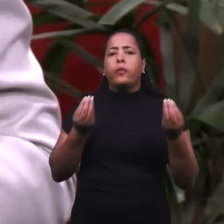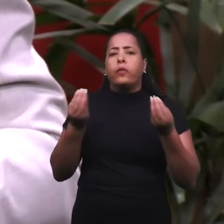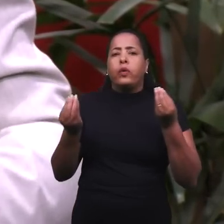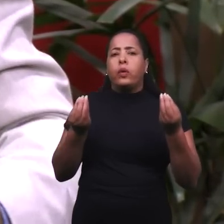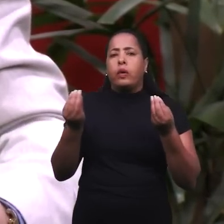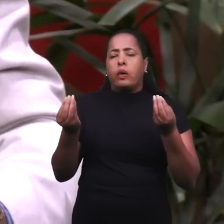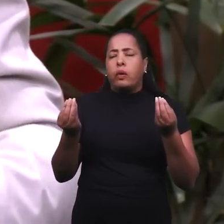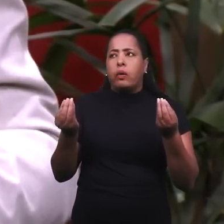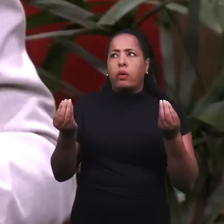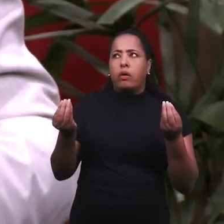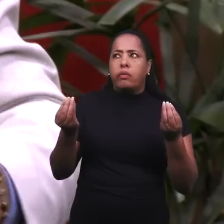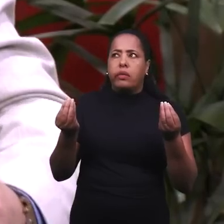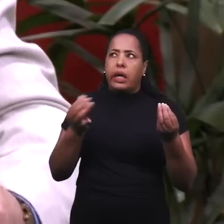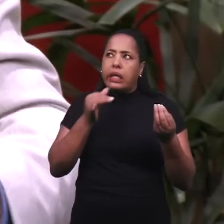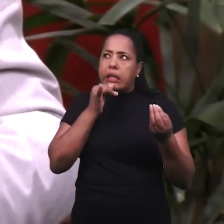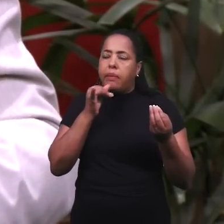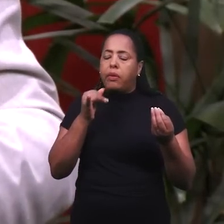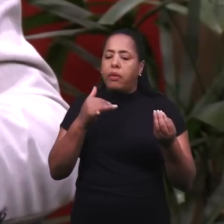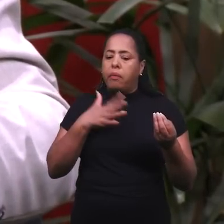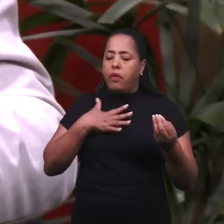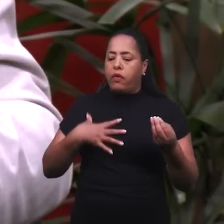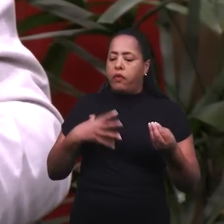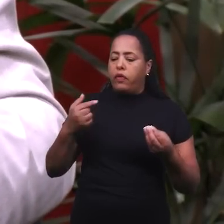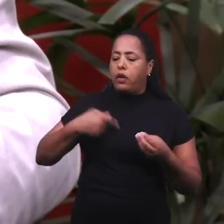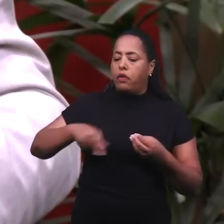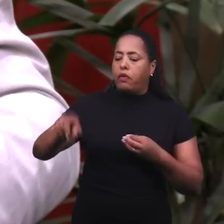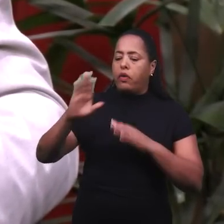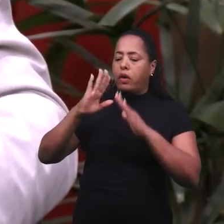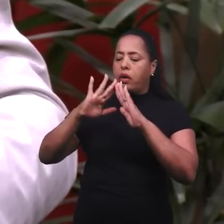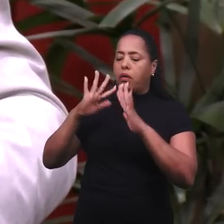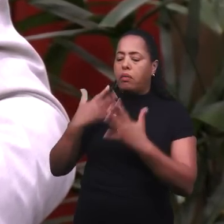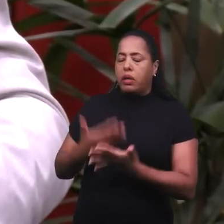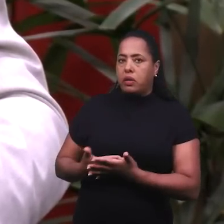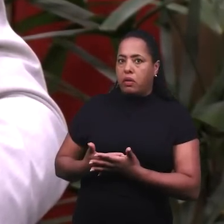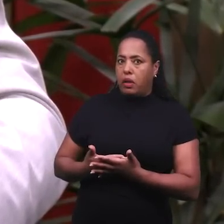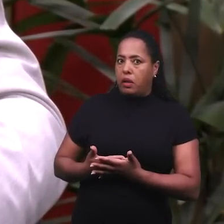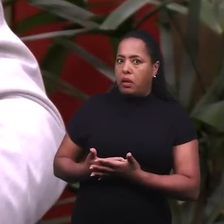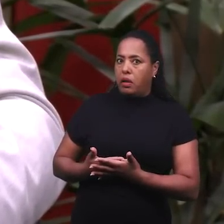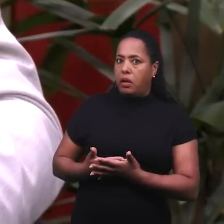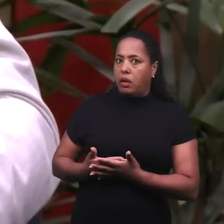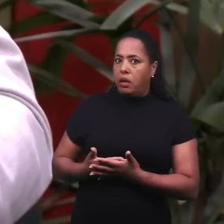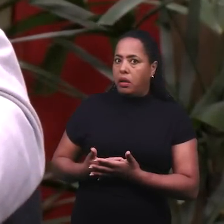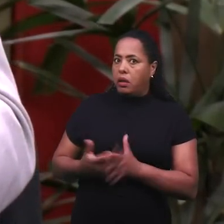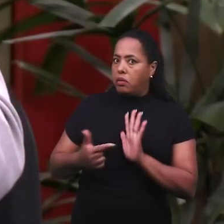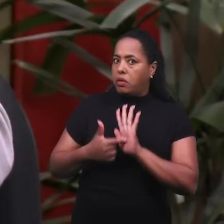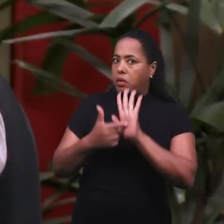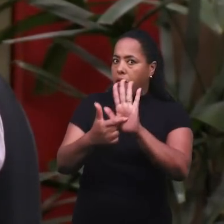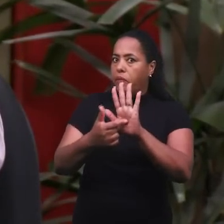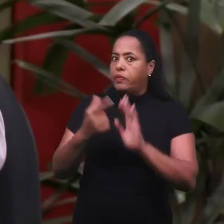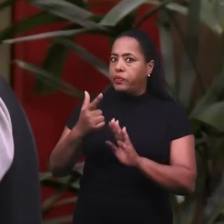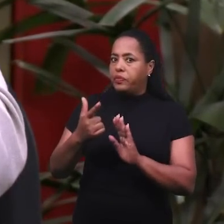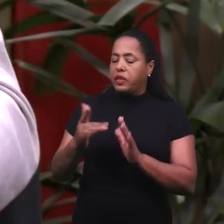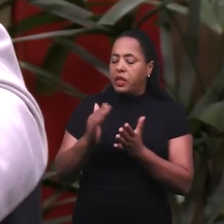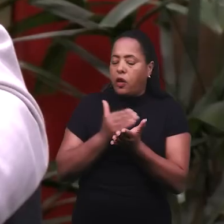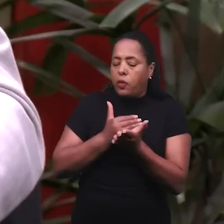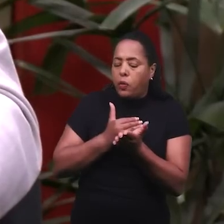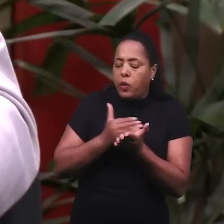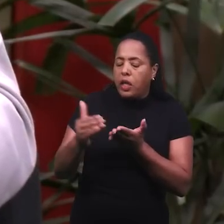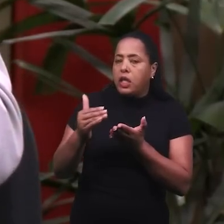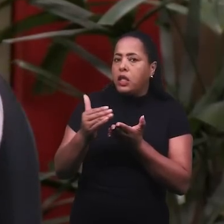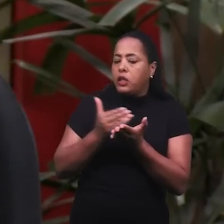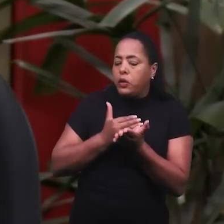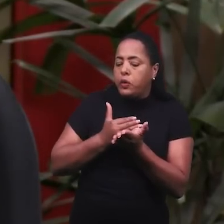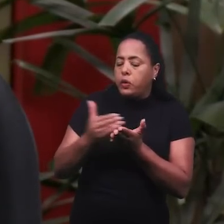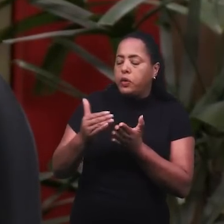dessa condução. Né? O meu filho foi para a escola e nós estamos dizendo o seguinte, isso desde o início da sua trajetória